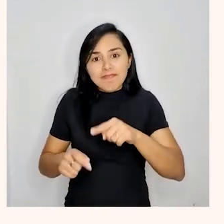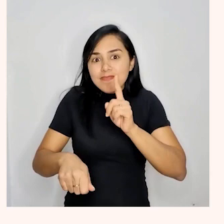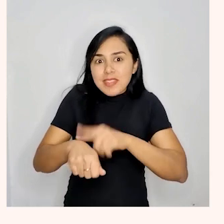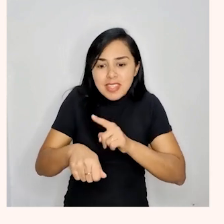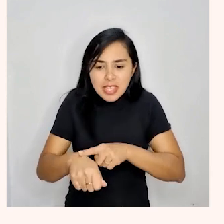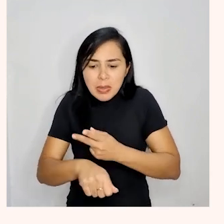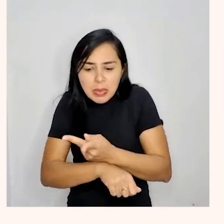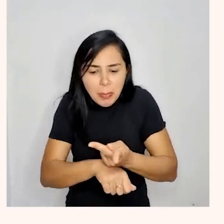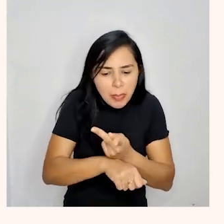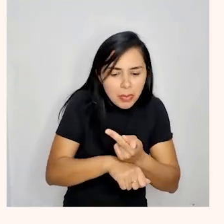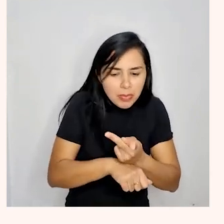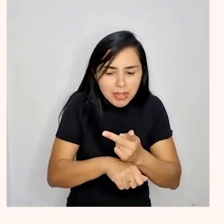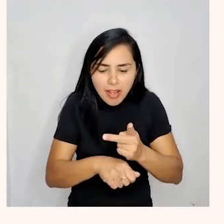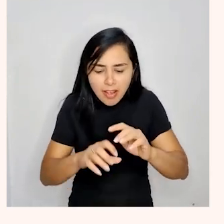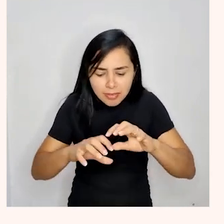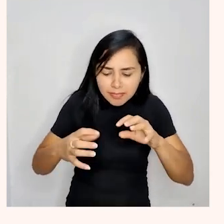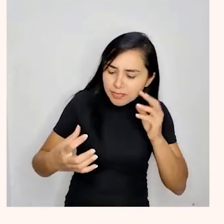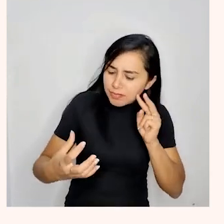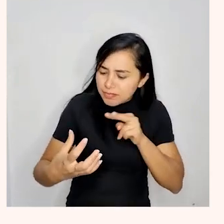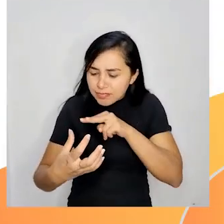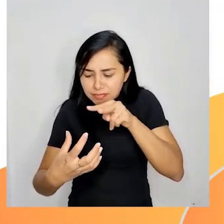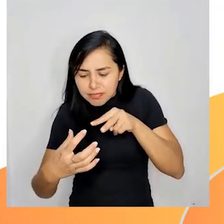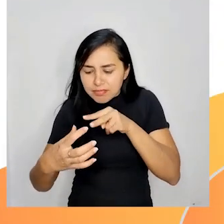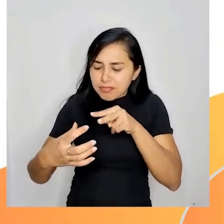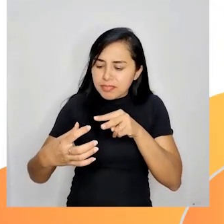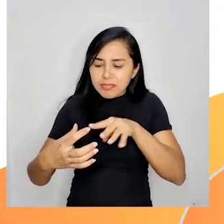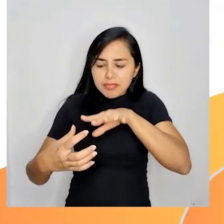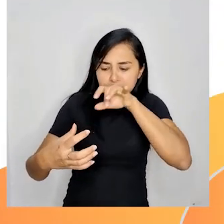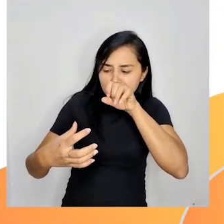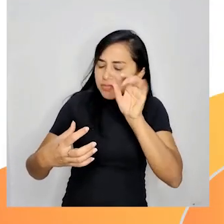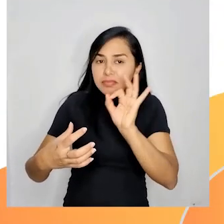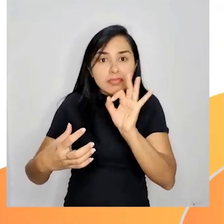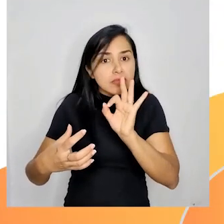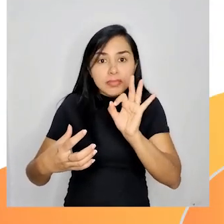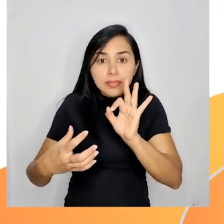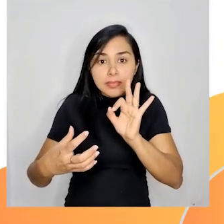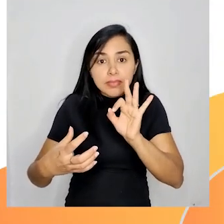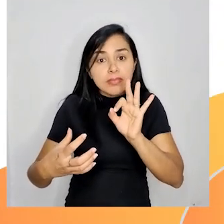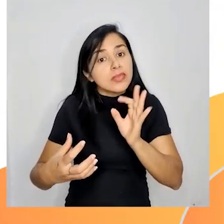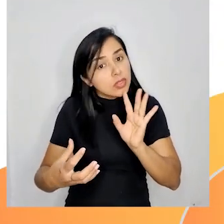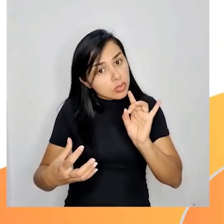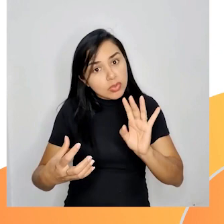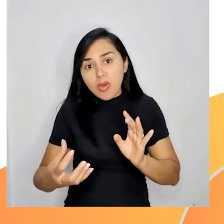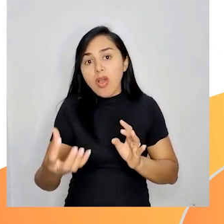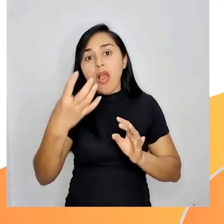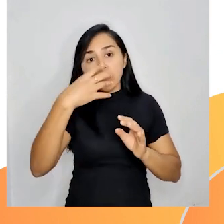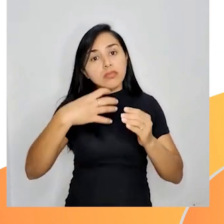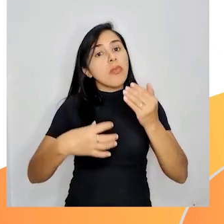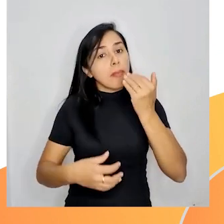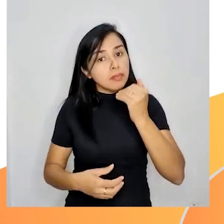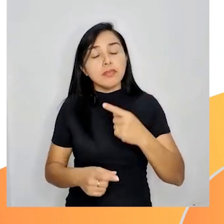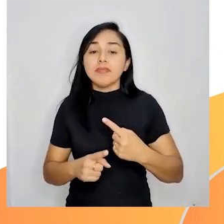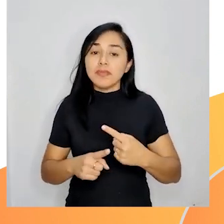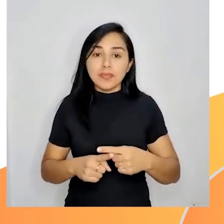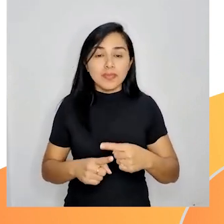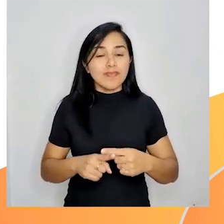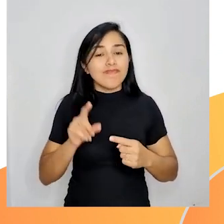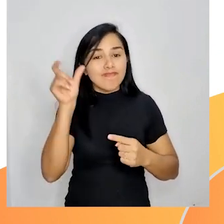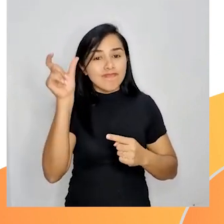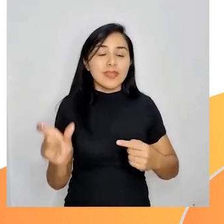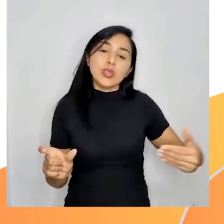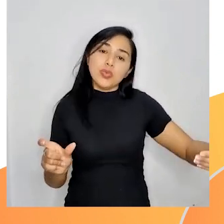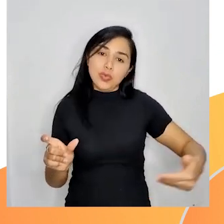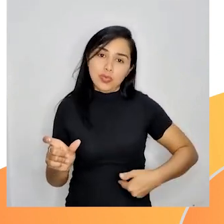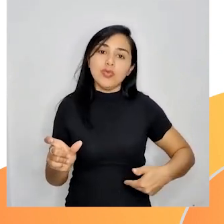saber o que ele estava em mãos, o que ele engolia. Ele engolia com voracidade, porque